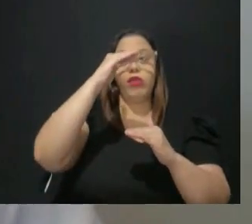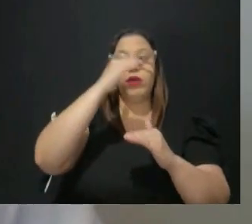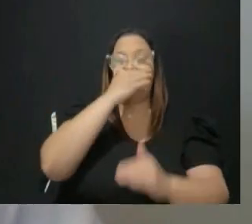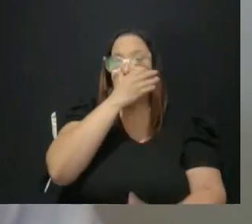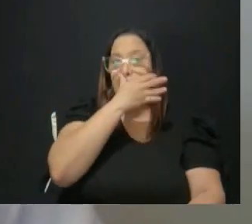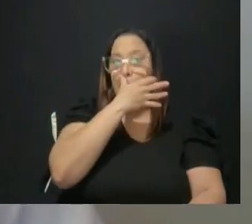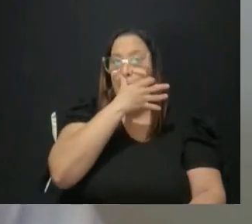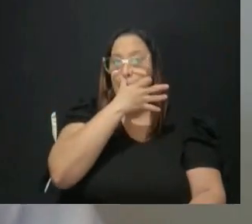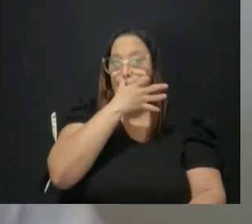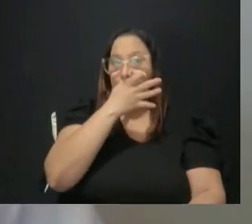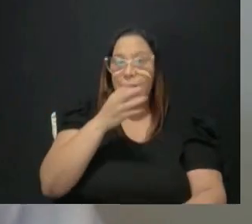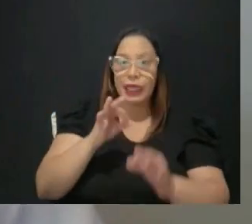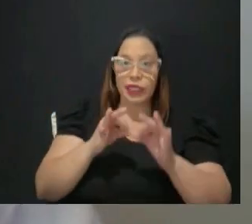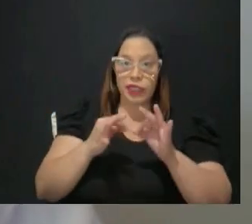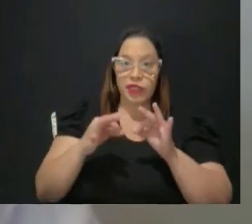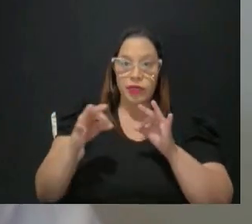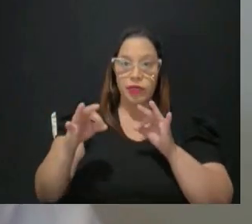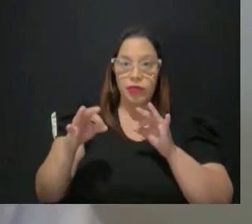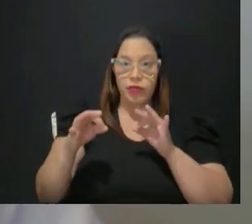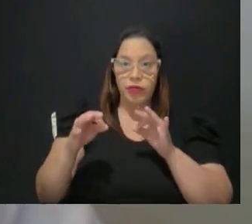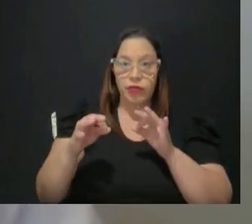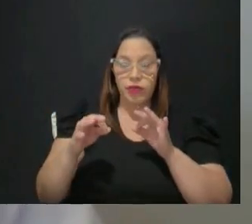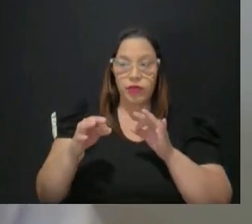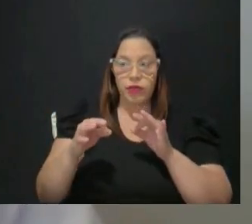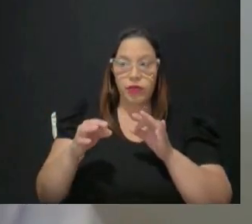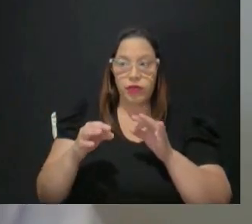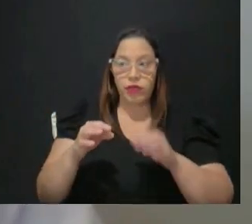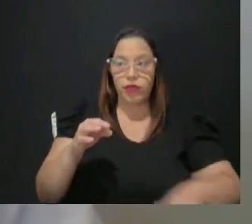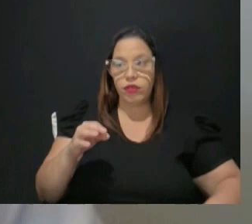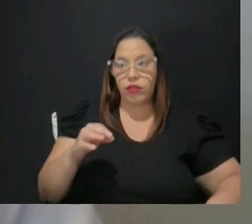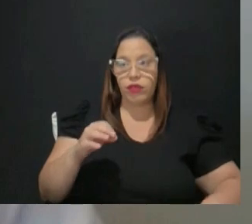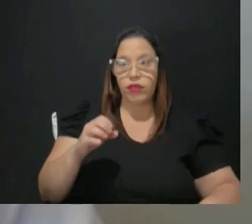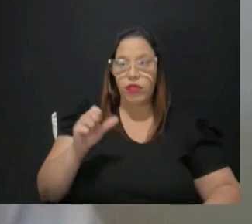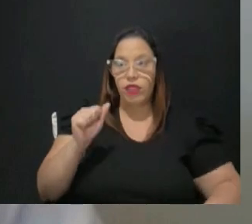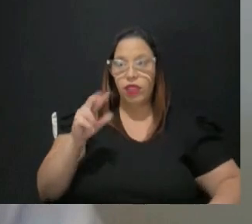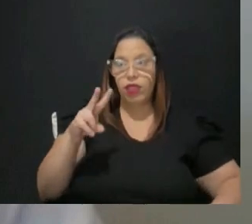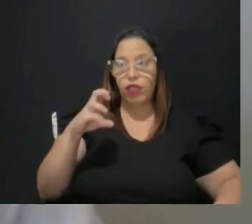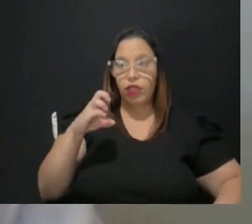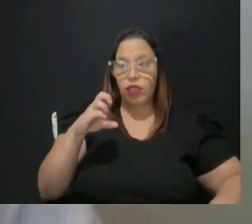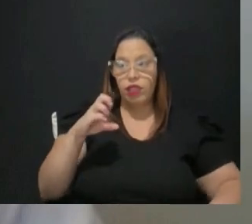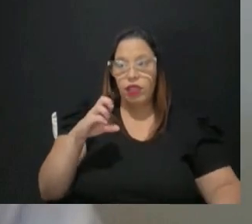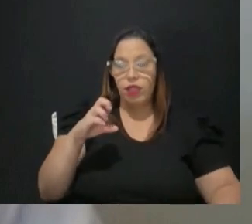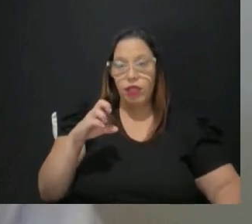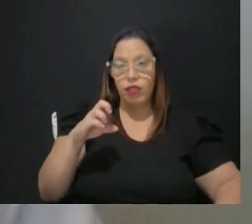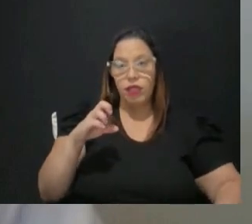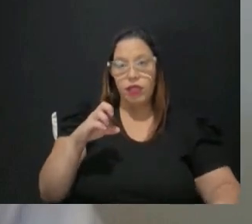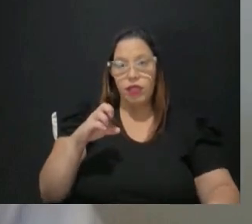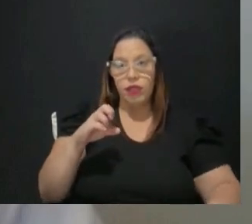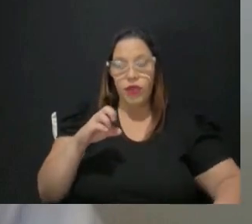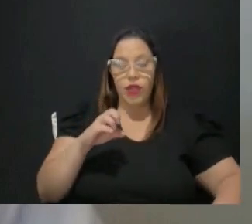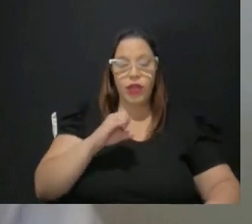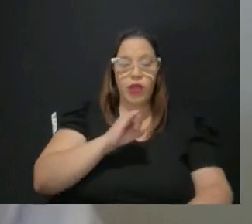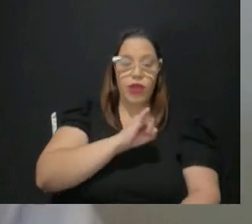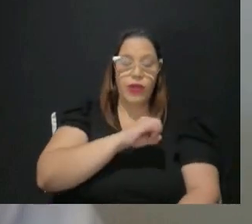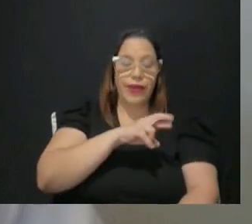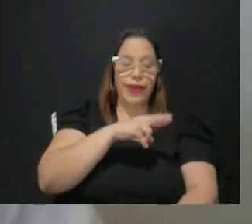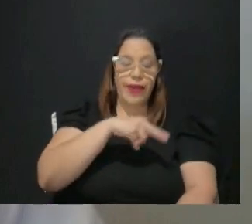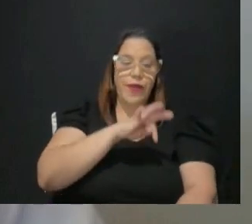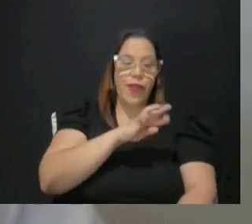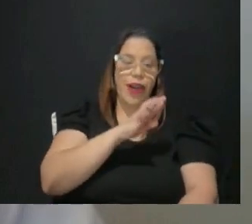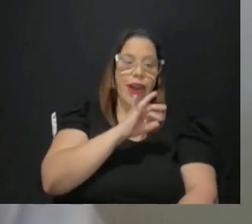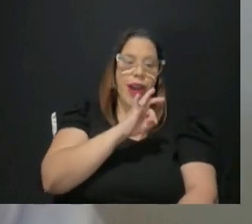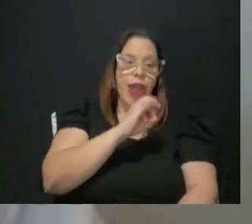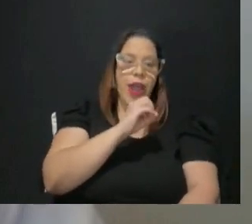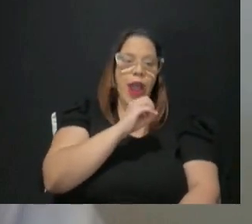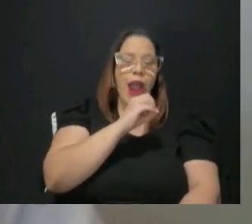ainda maior em relação nessa taxa de ocorrência de derrame cerebral com o infarto do miocárdio, né?